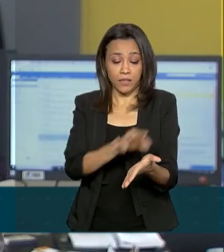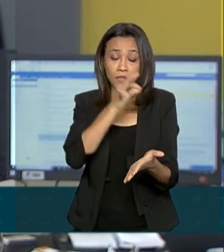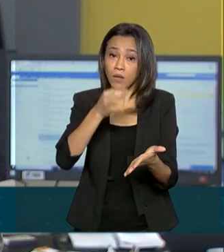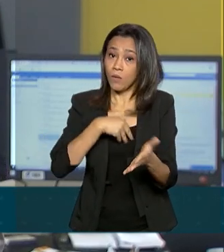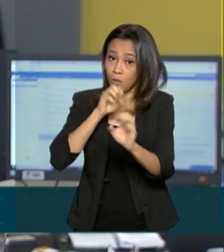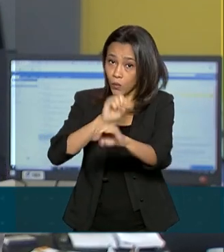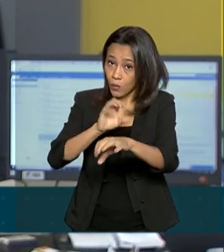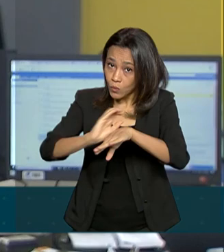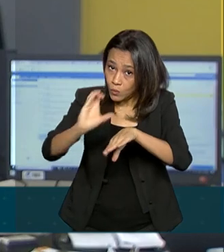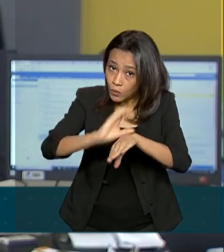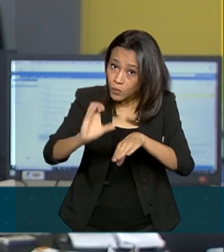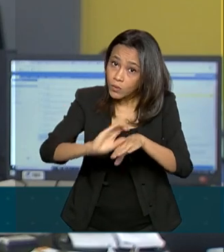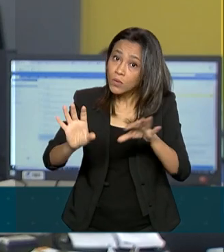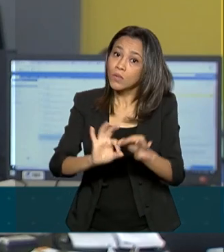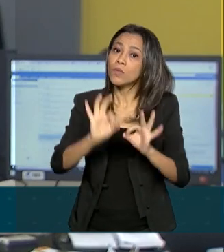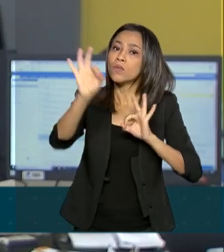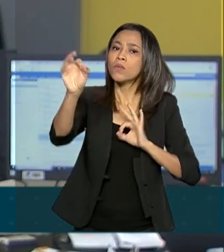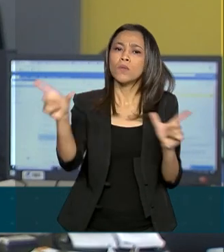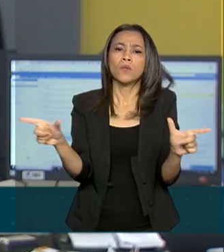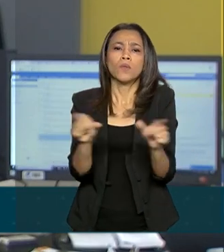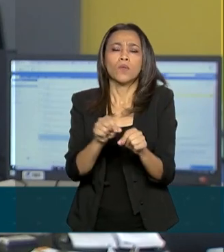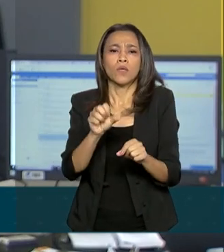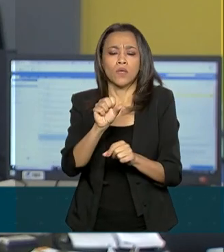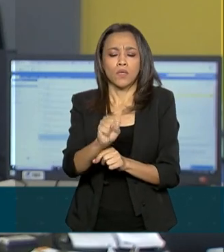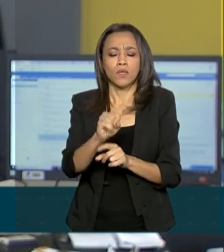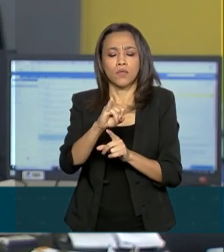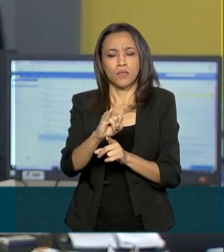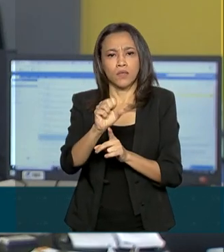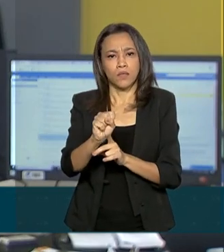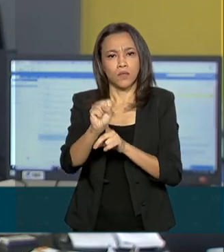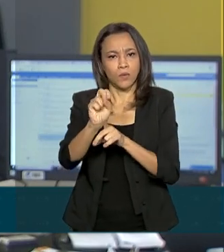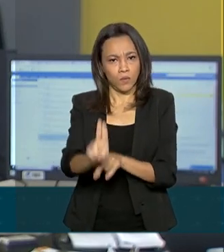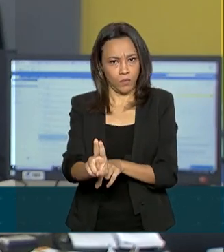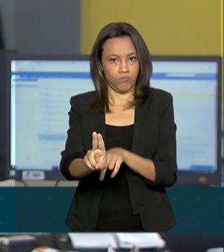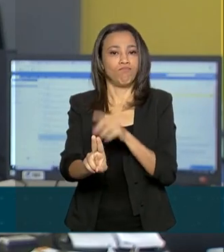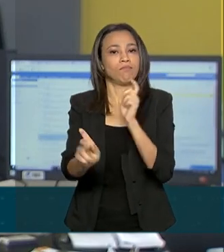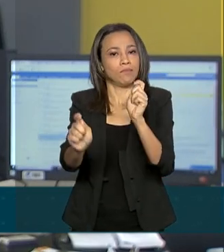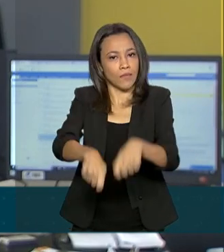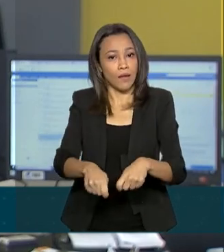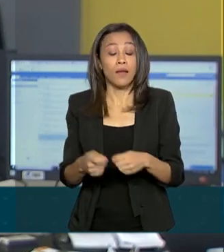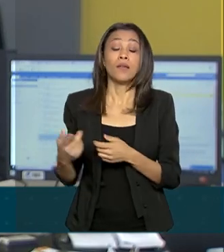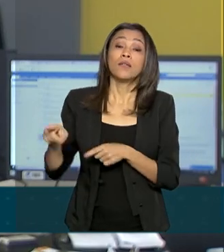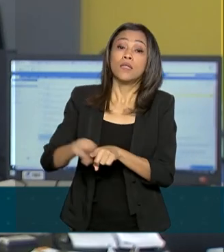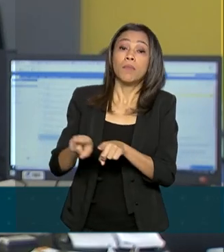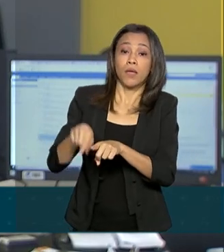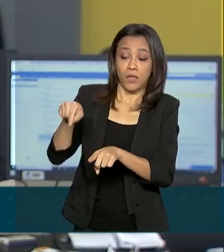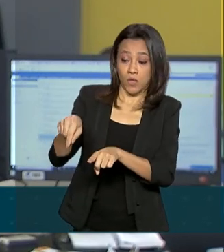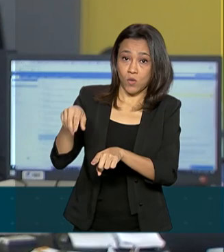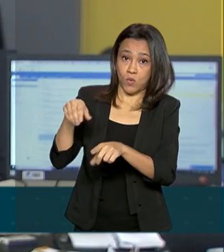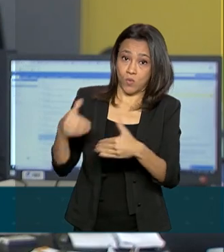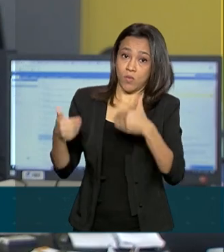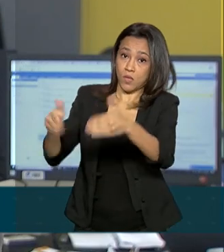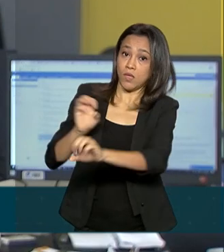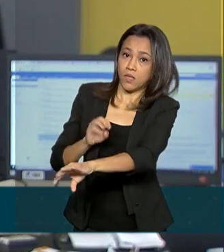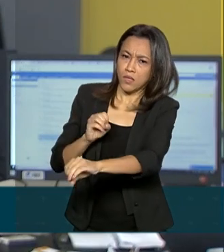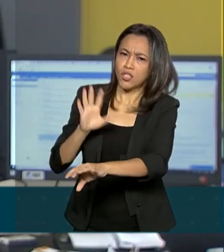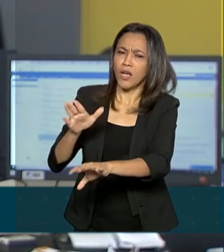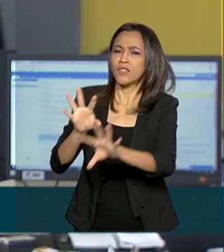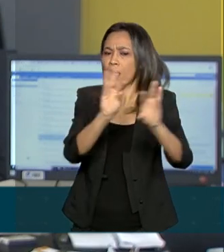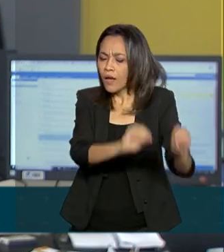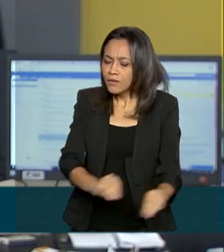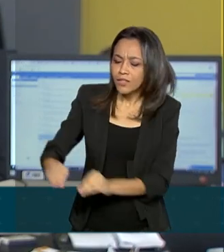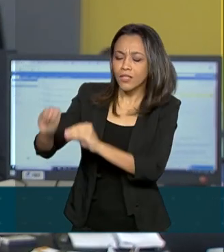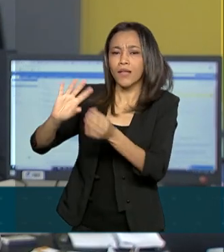educação à distância no SISU, o Sistema de Seleção Unificada. E o Ministério da Educação também já tinha adiado o prazo para inscrição no